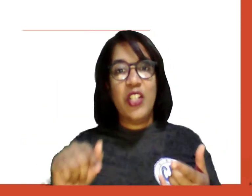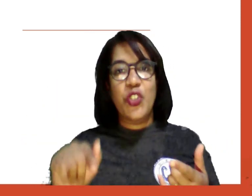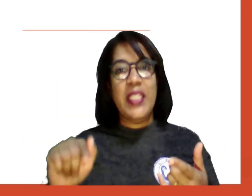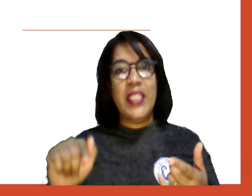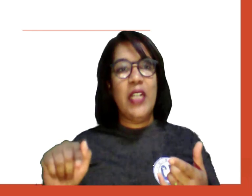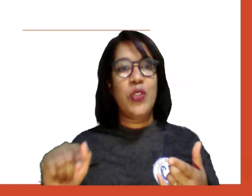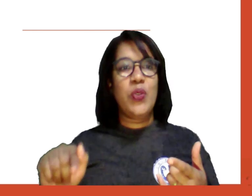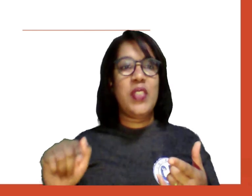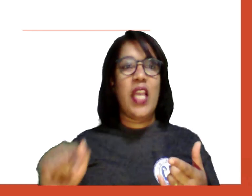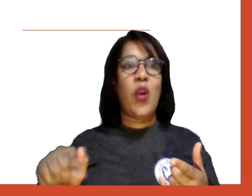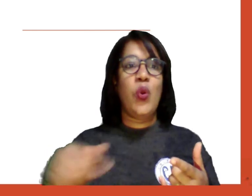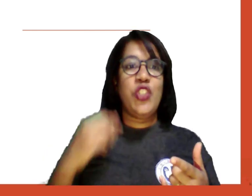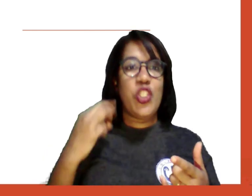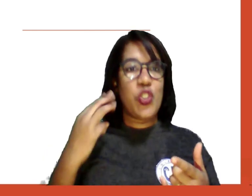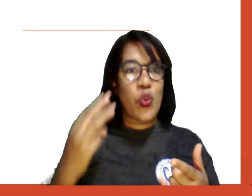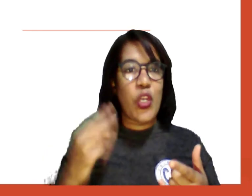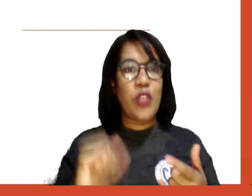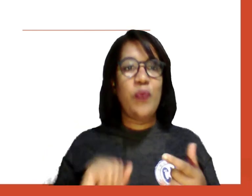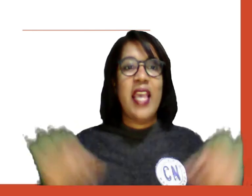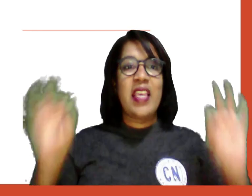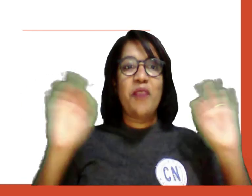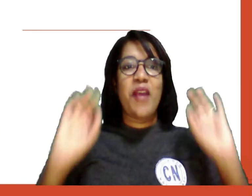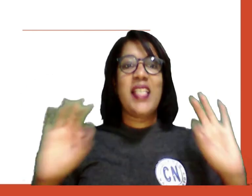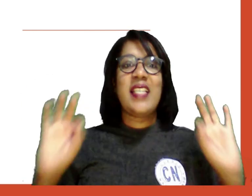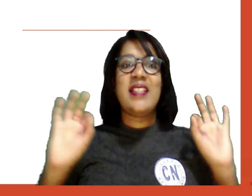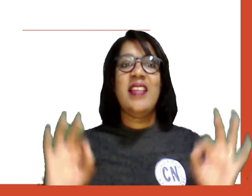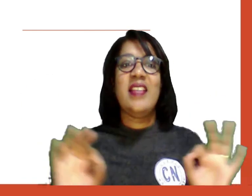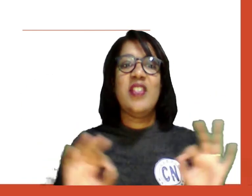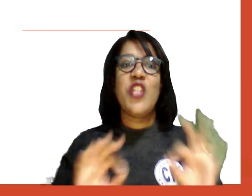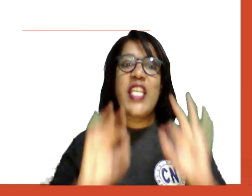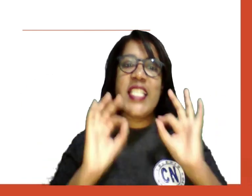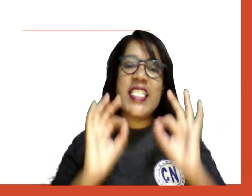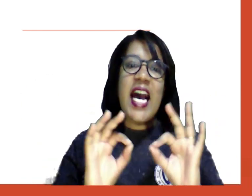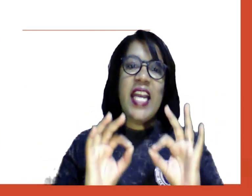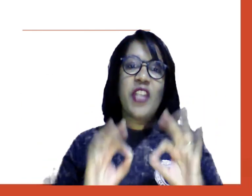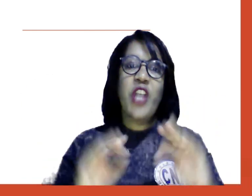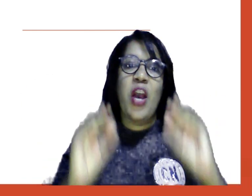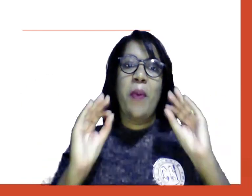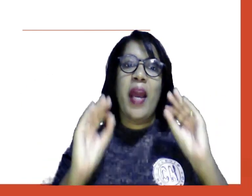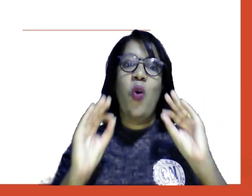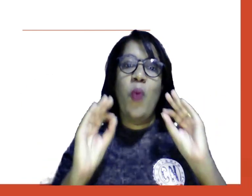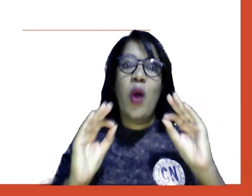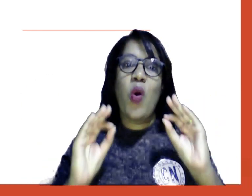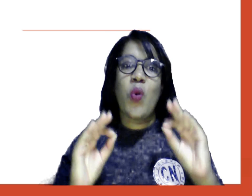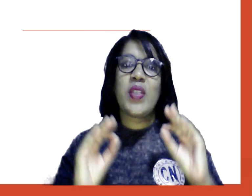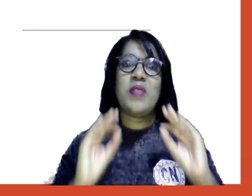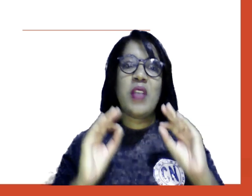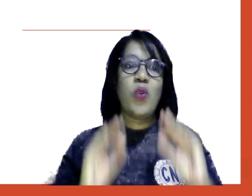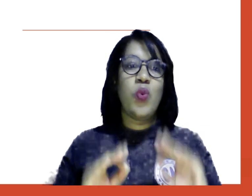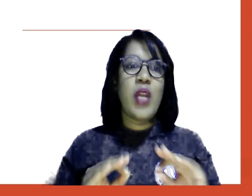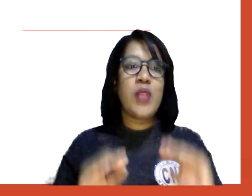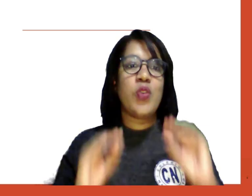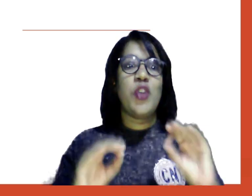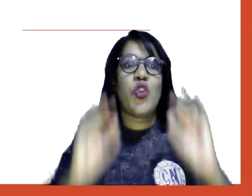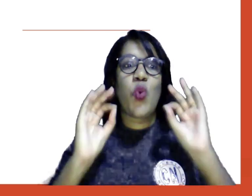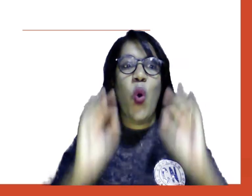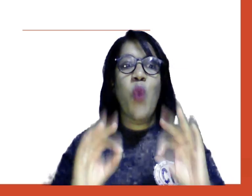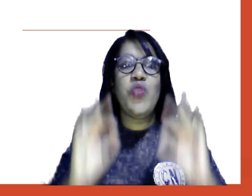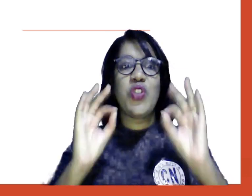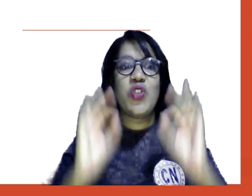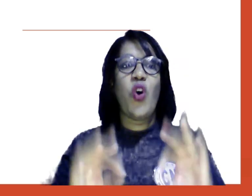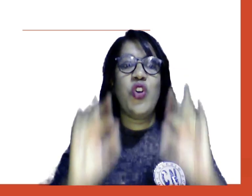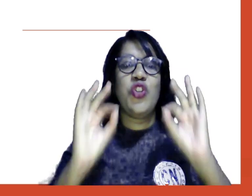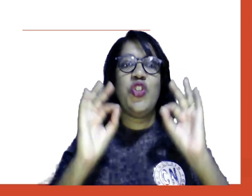E é Kant, no entanto, no século XVIII, que faz as sínteses necessárias para uma conclusão segura sobre